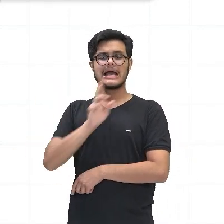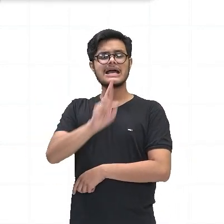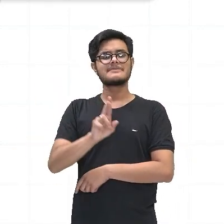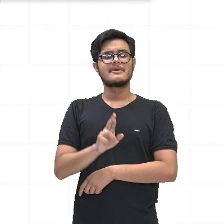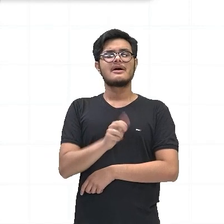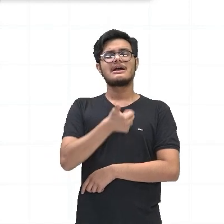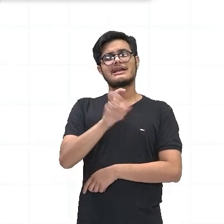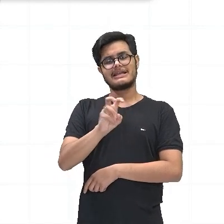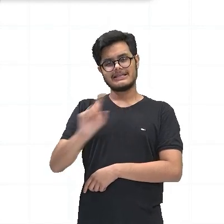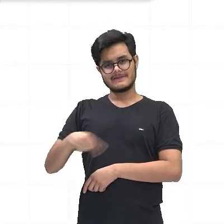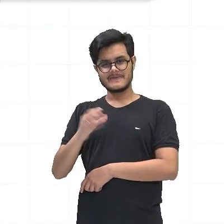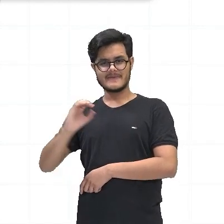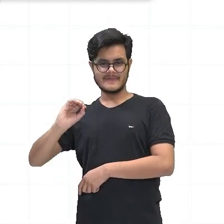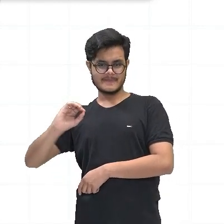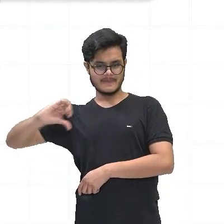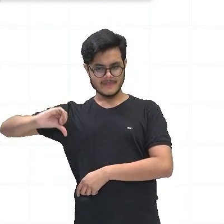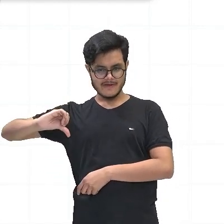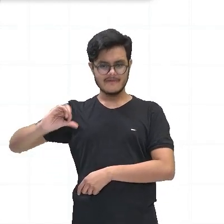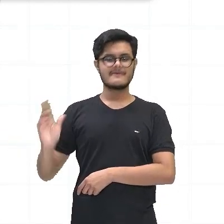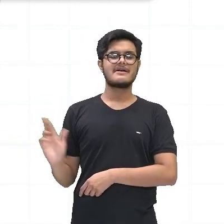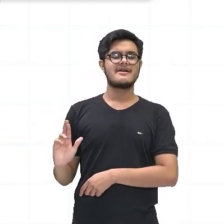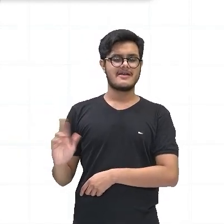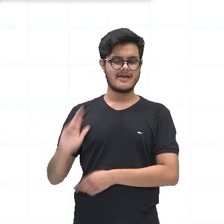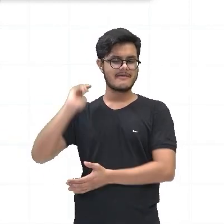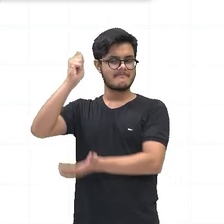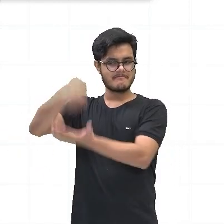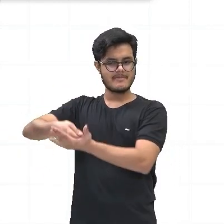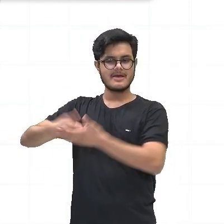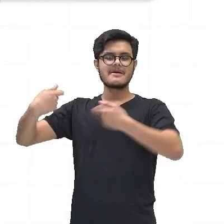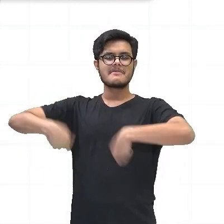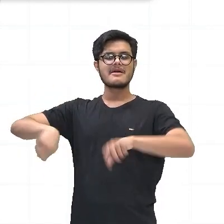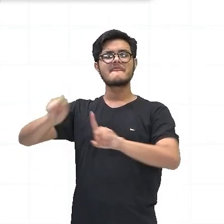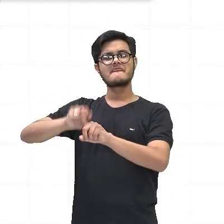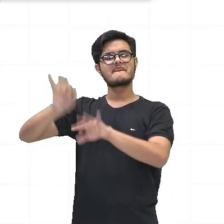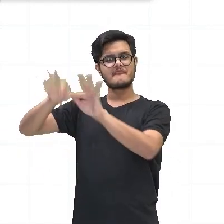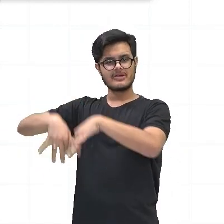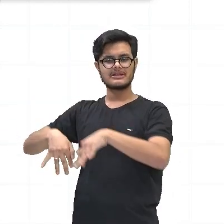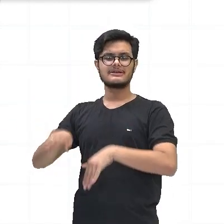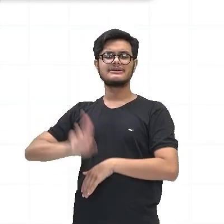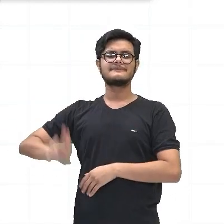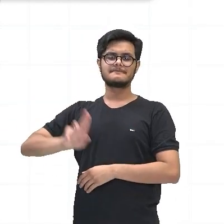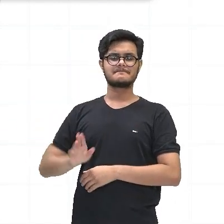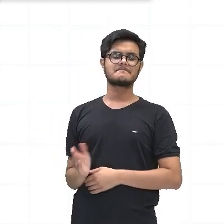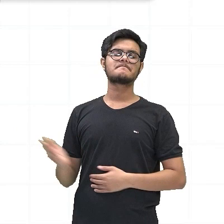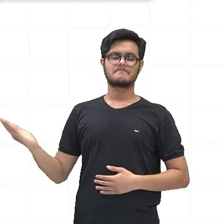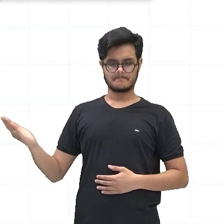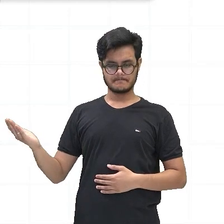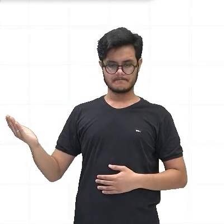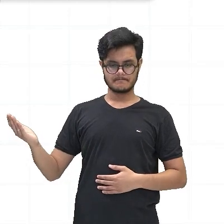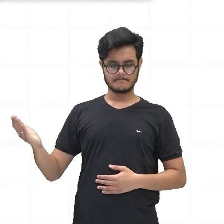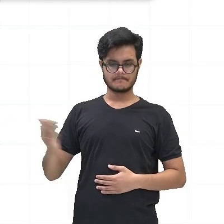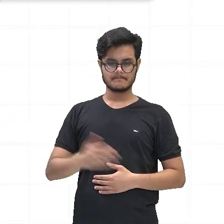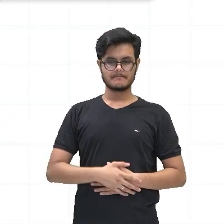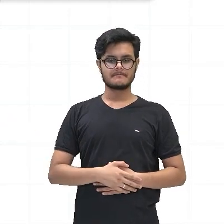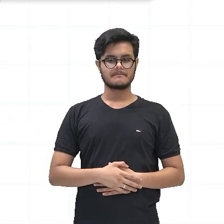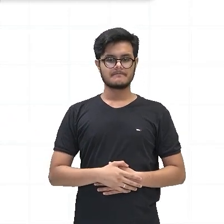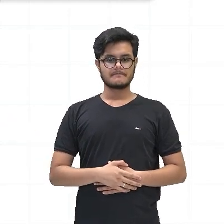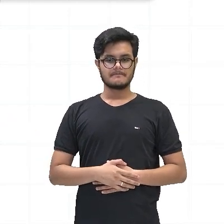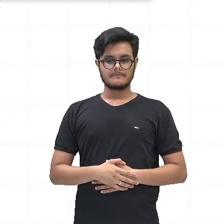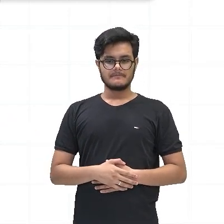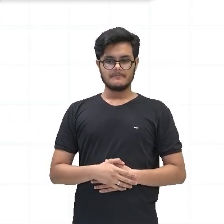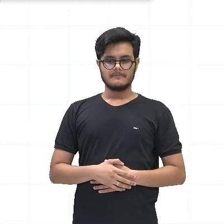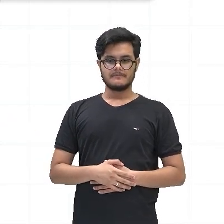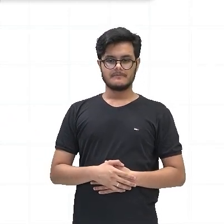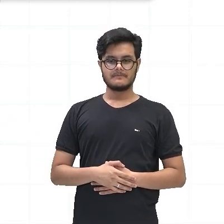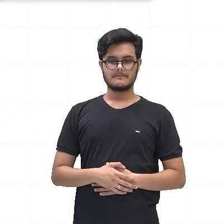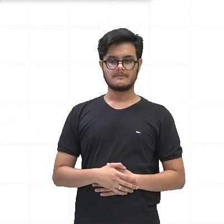vai saber quanto vai ser pago, né, ao final do mês por essa fatura, por esse consumo de energia elétrica, né?